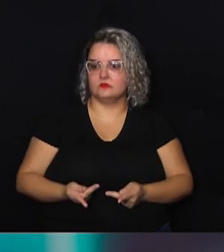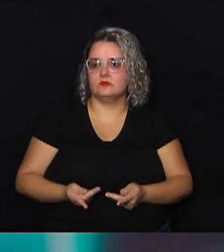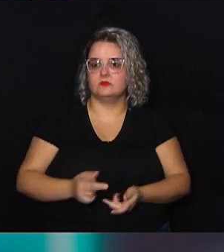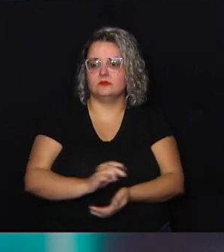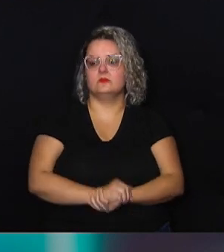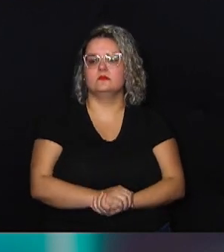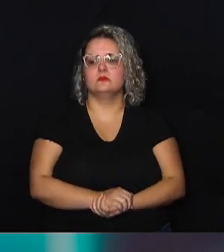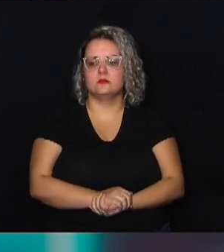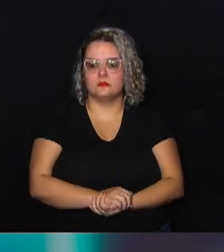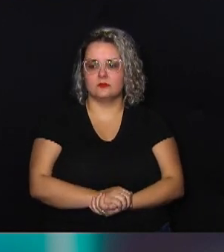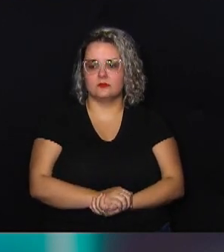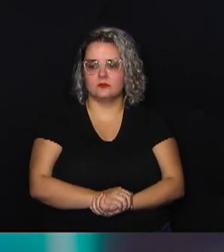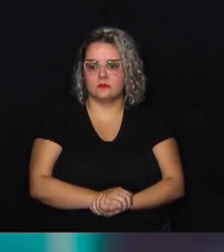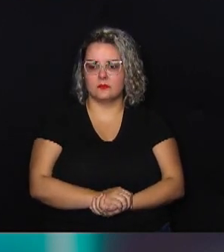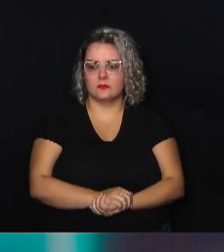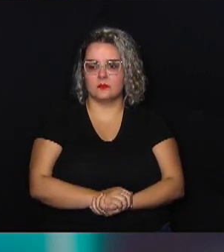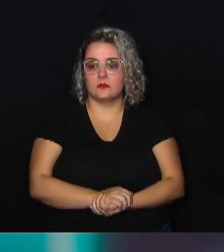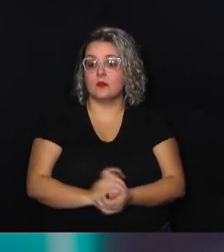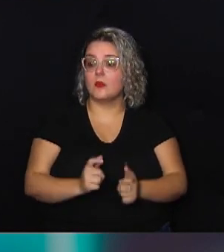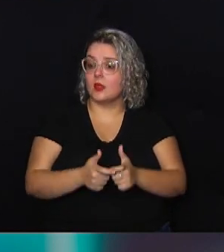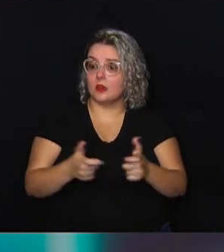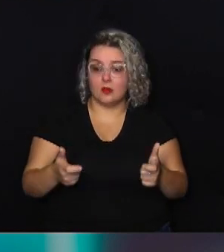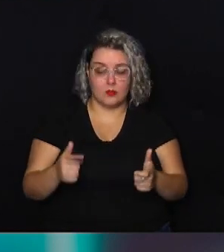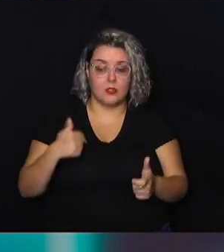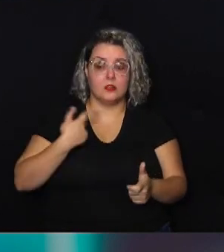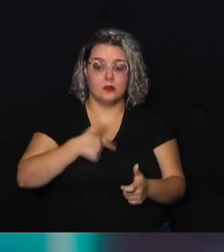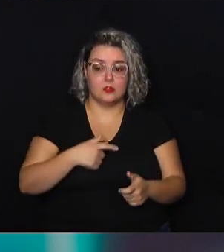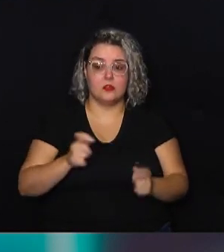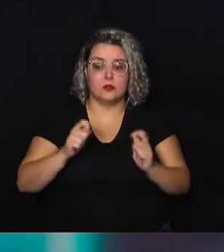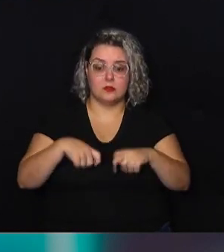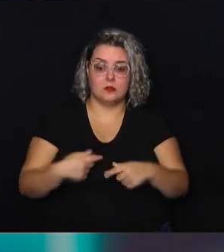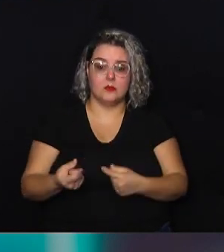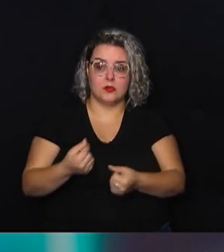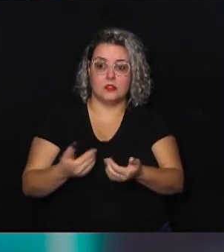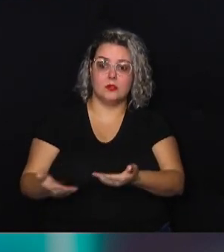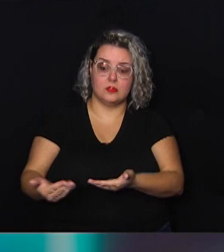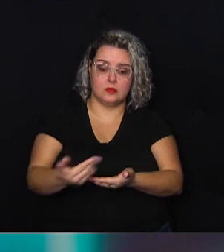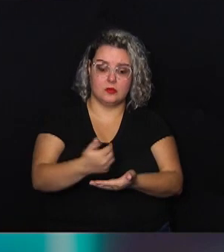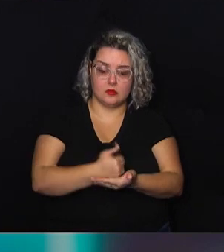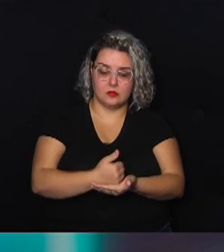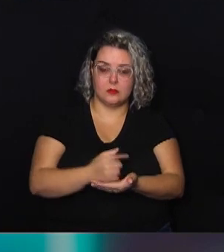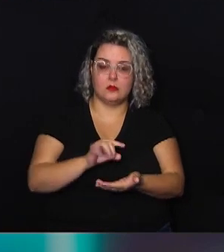dimensionamento, e aumentar a nossa captação de recursos de fonte federal e estadual.